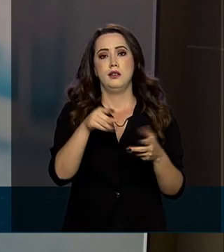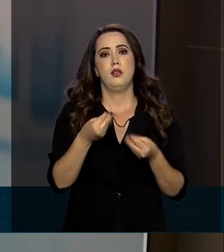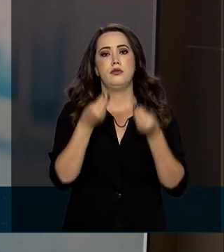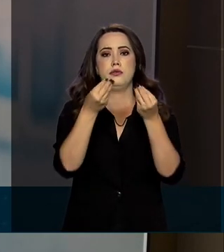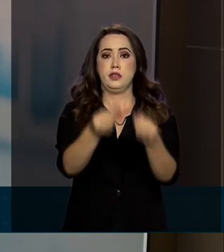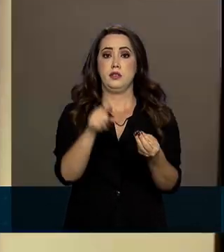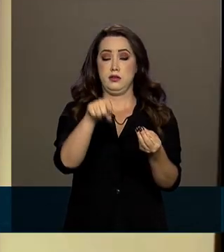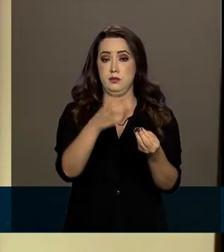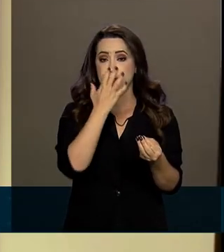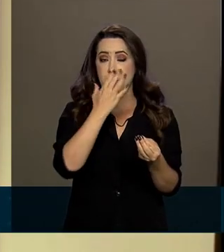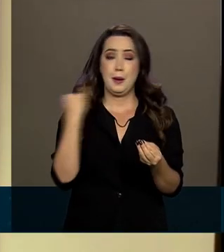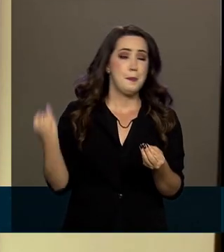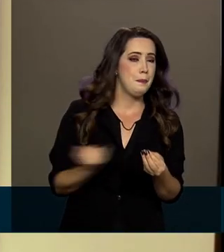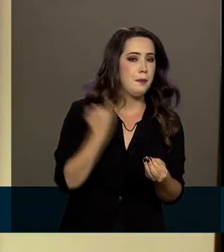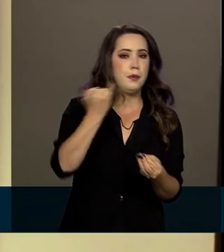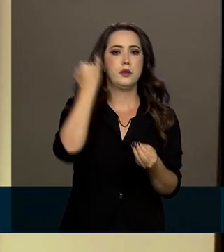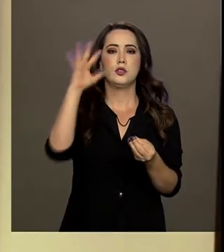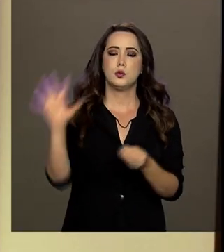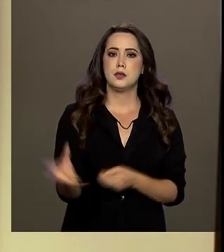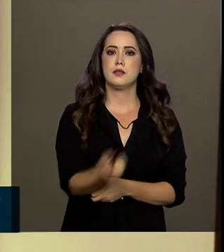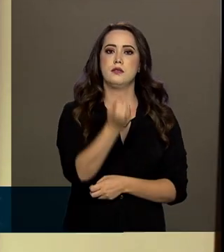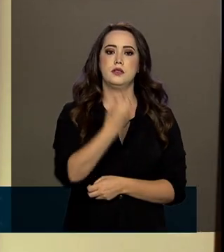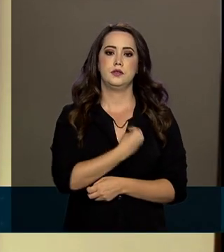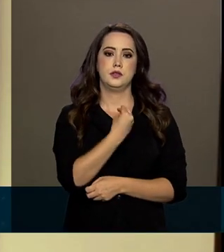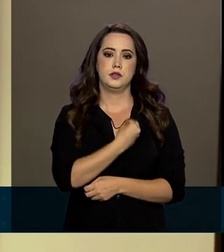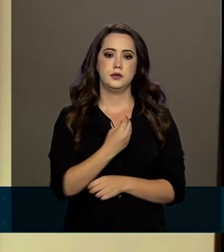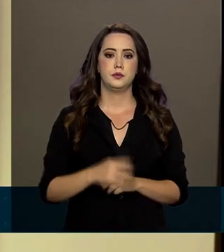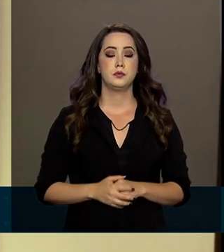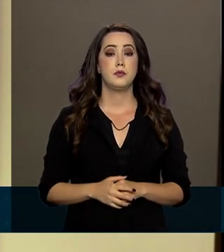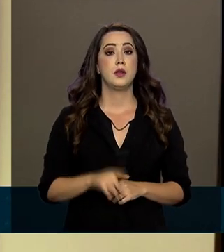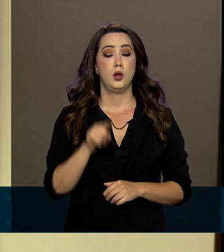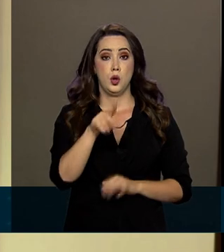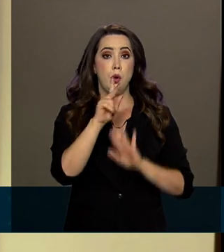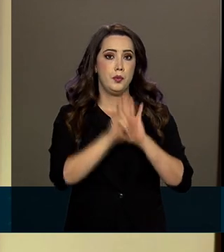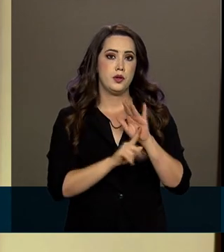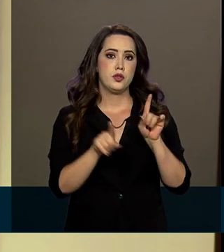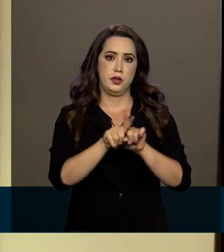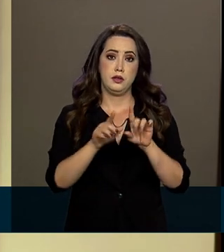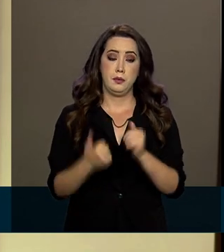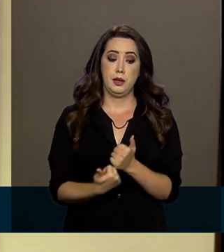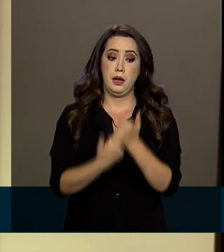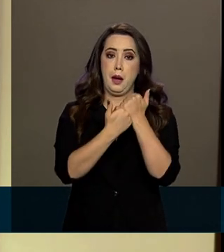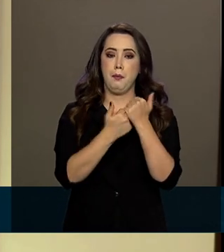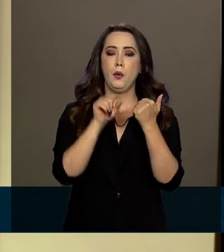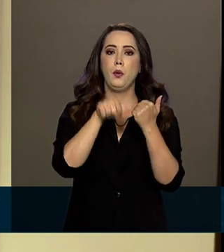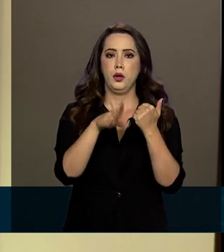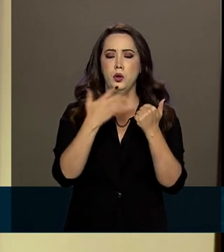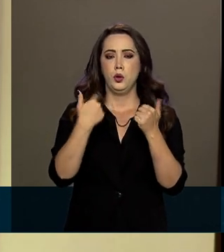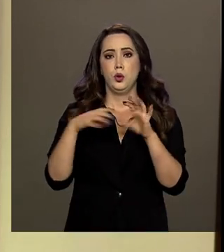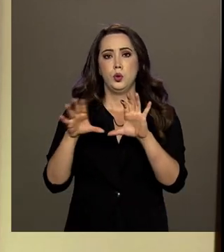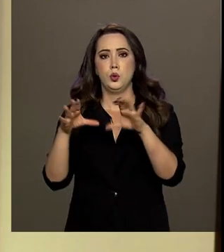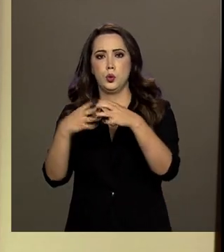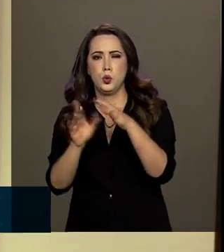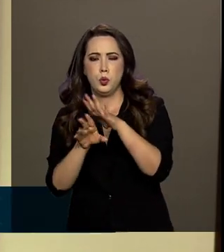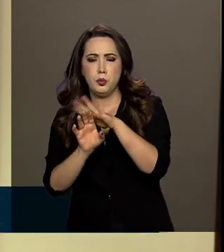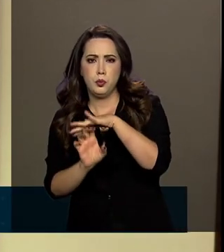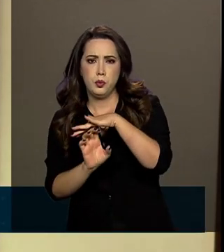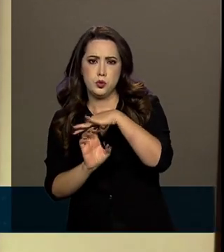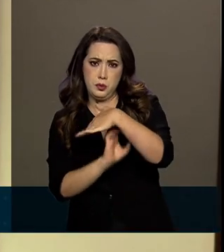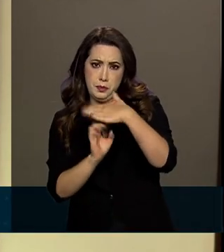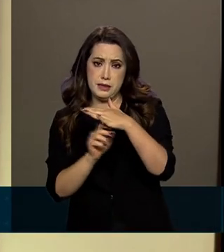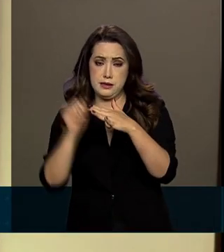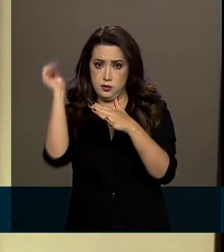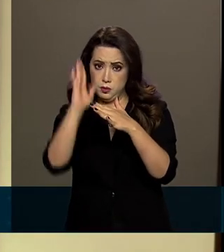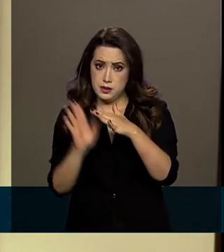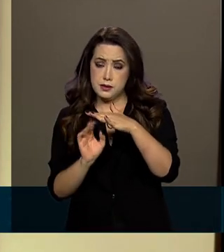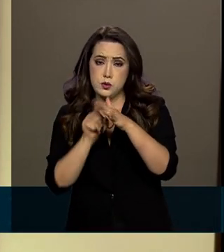importante para salvar vidas. O projeto também conta com apoio financeiro da Embrapi, Empresa Brasileira de Pesquisa e